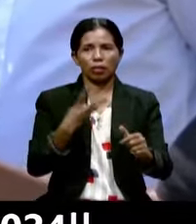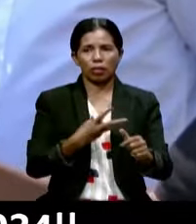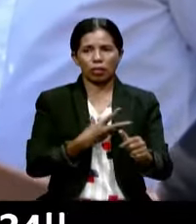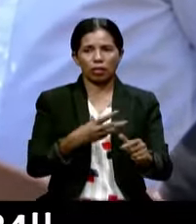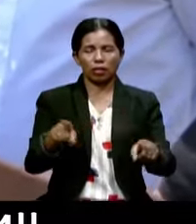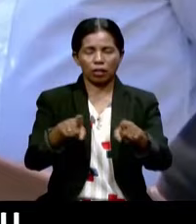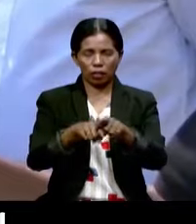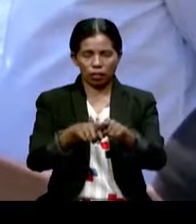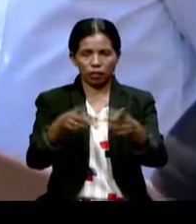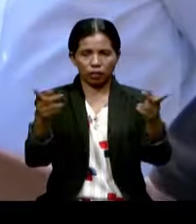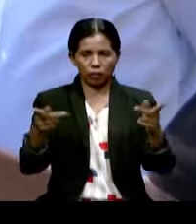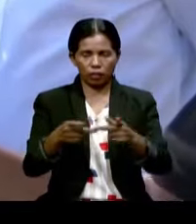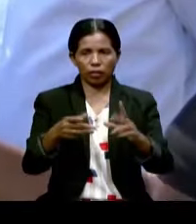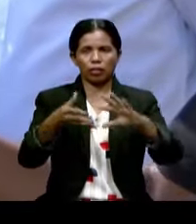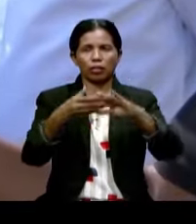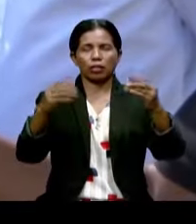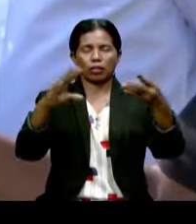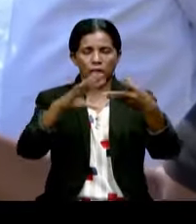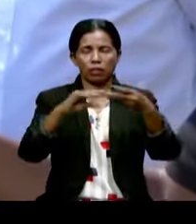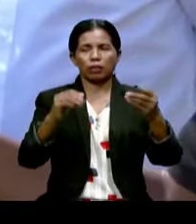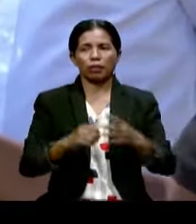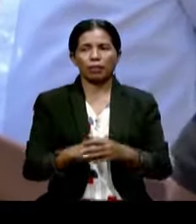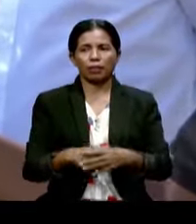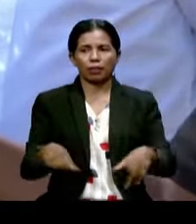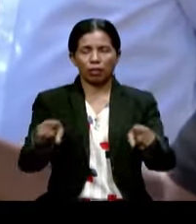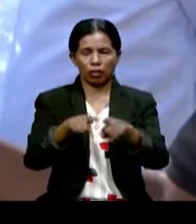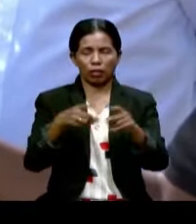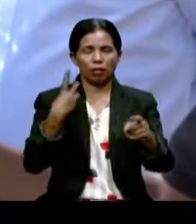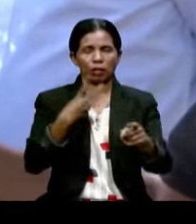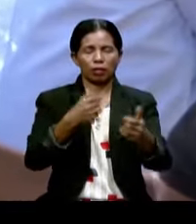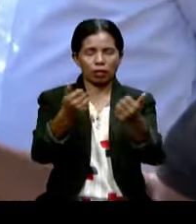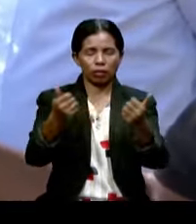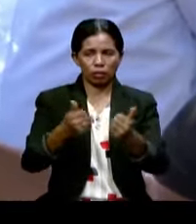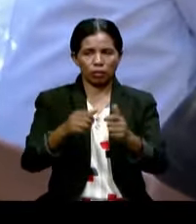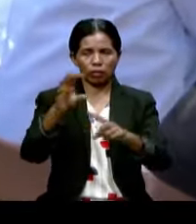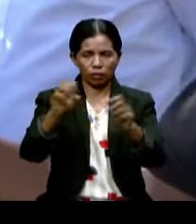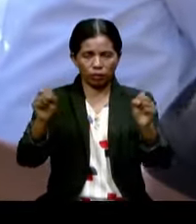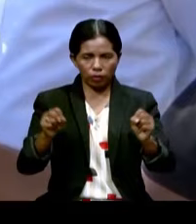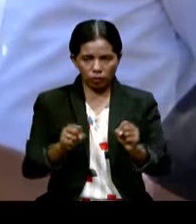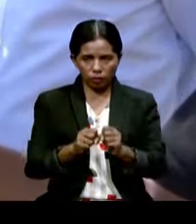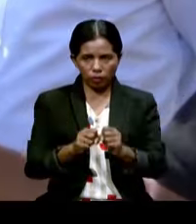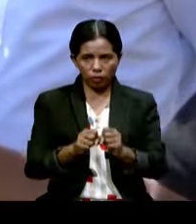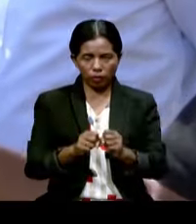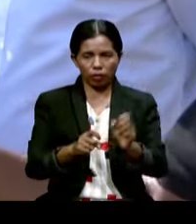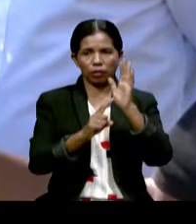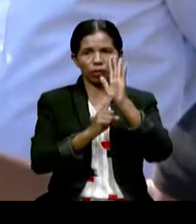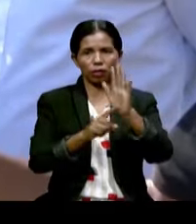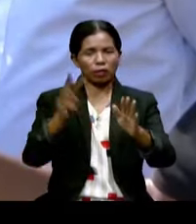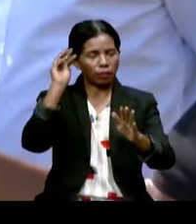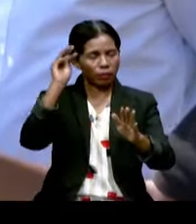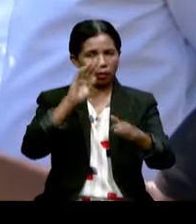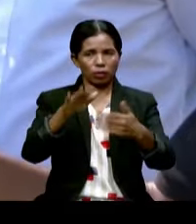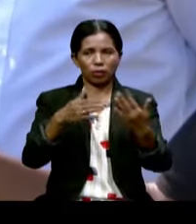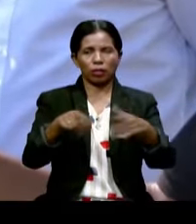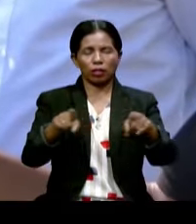Considera Anesam Mos história. Nebe, e Daniel Anesam a minha autoridade e se atomos ba Ministério Nebe, que relevante